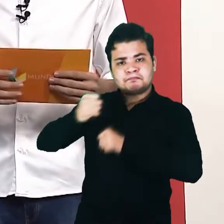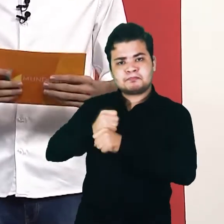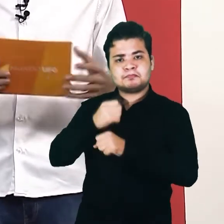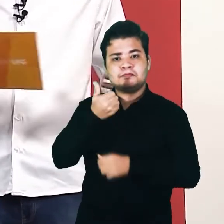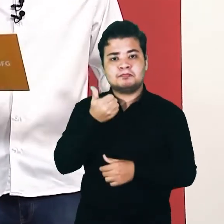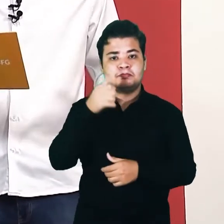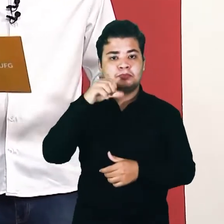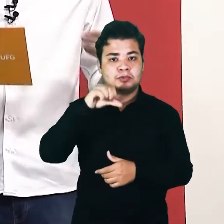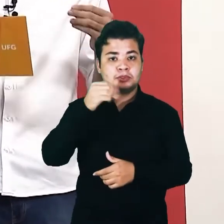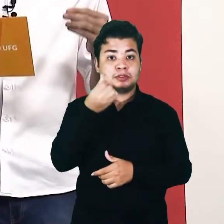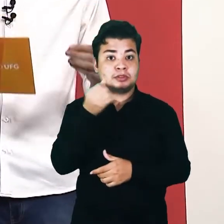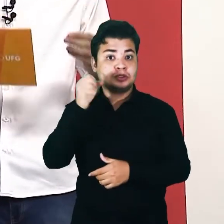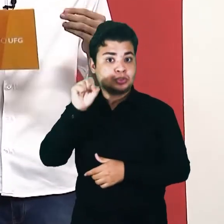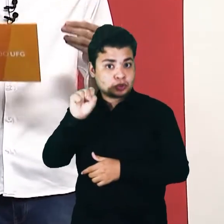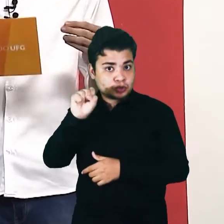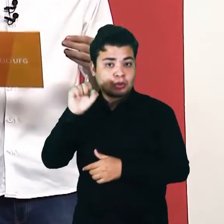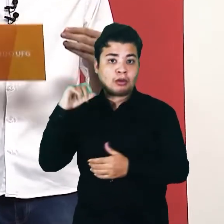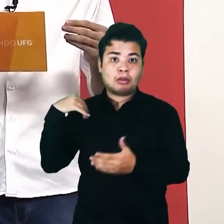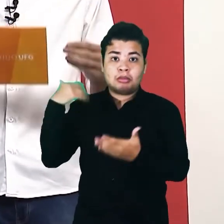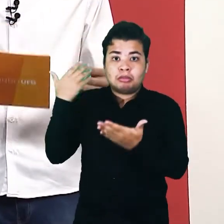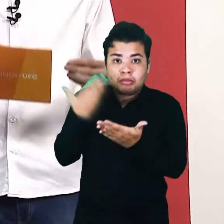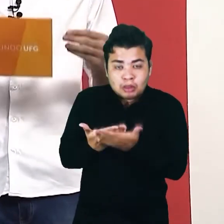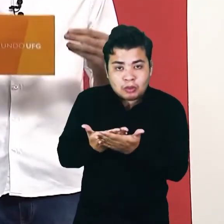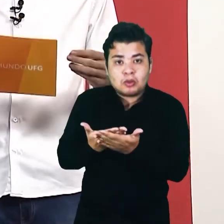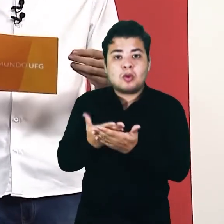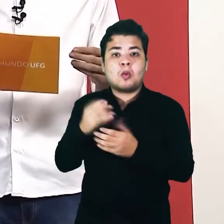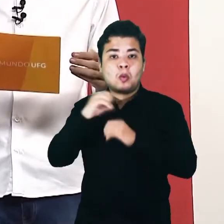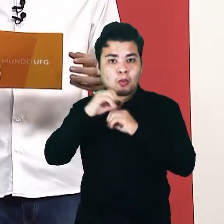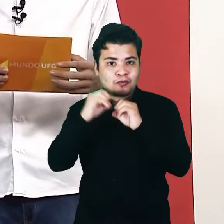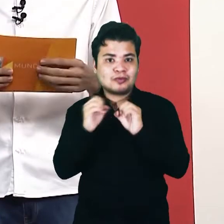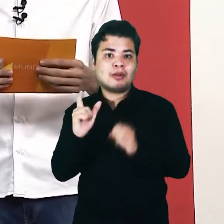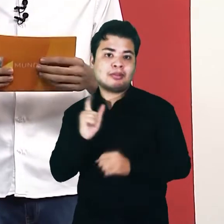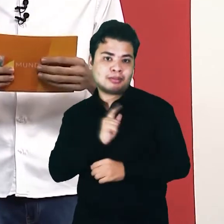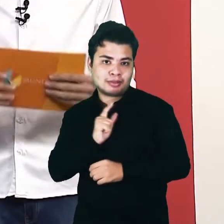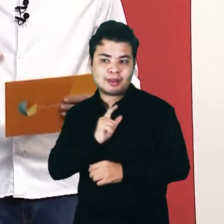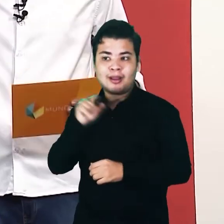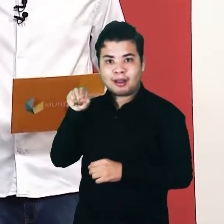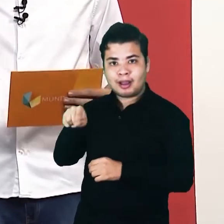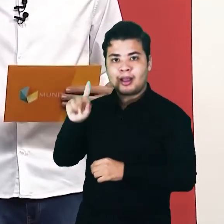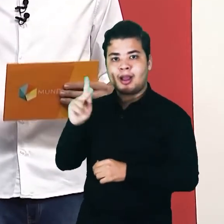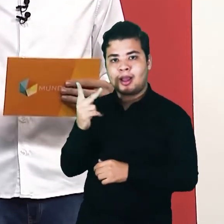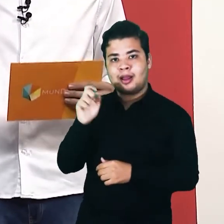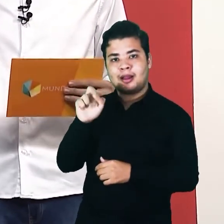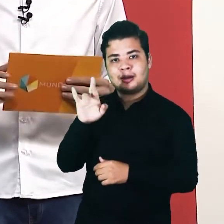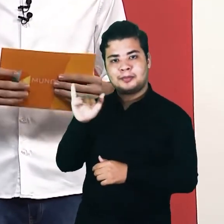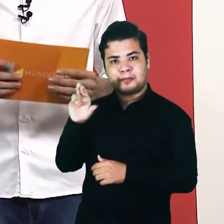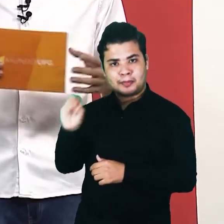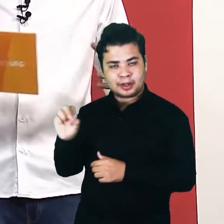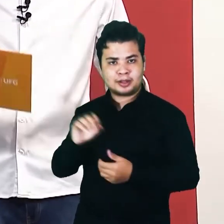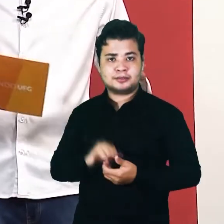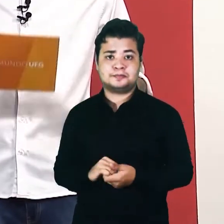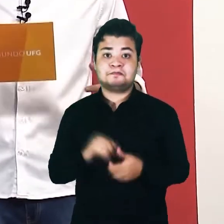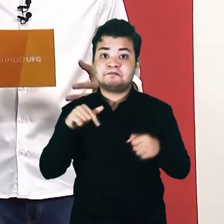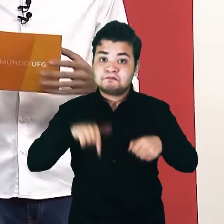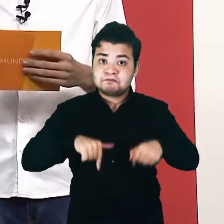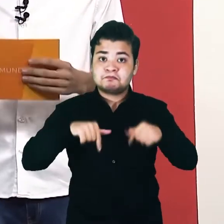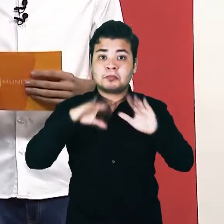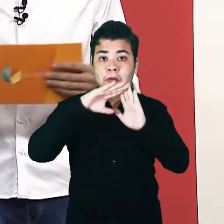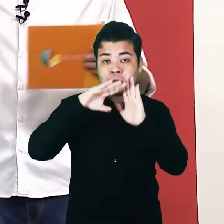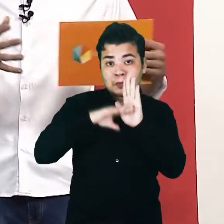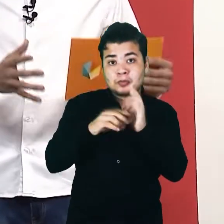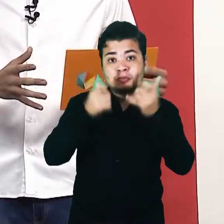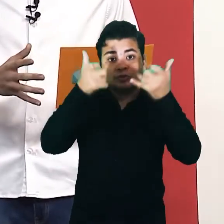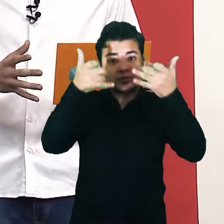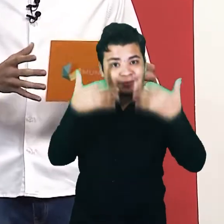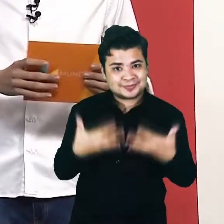1968, com cerca de mais de 60 mil espécies vegetais. No programa de hoje, a gente entende o que é